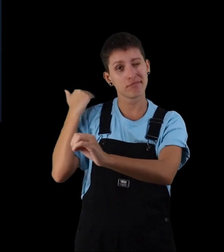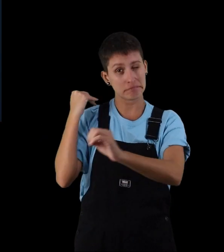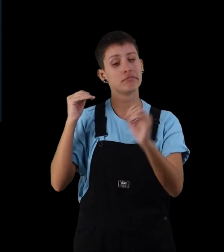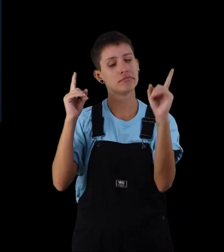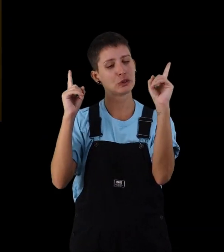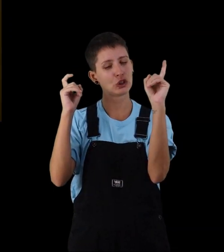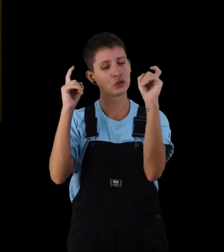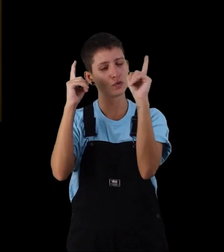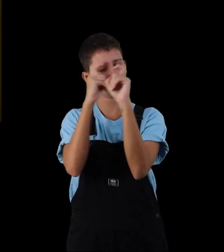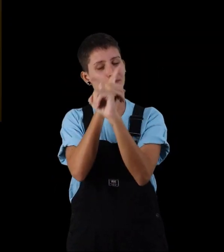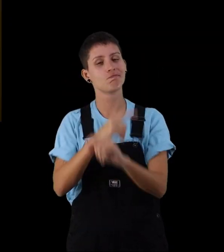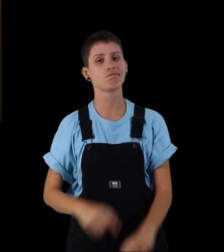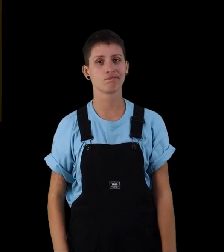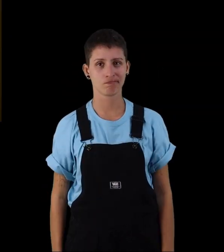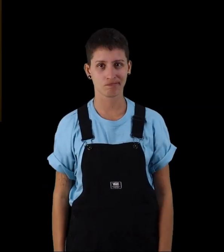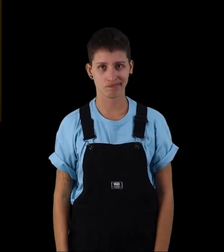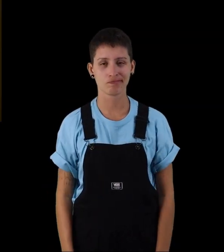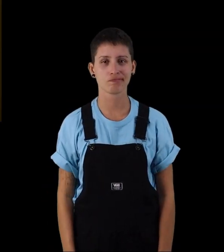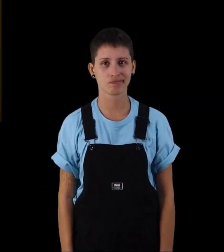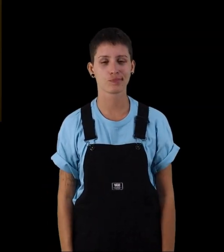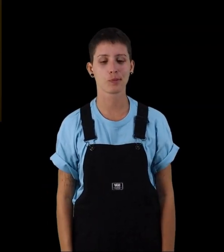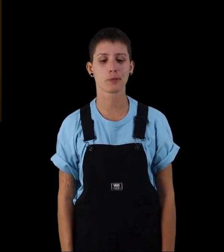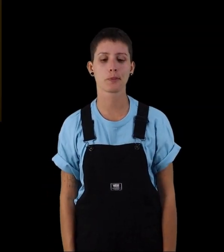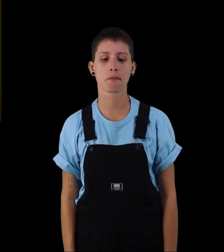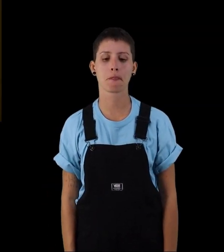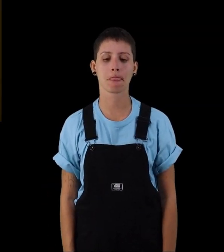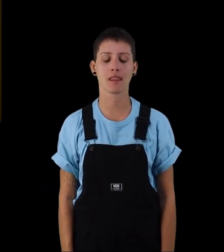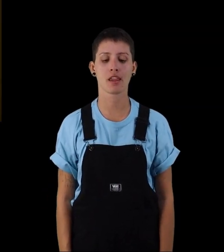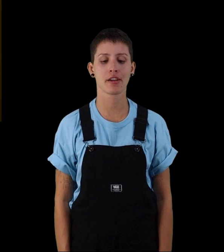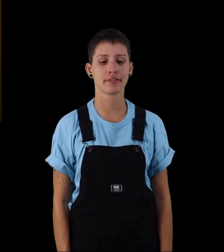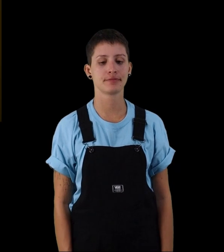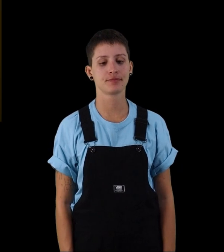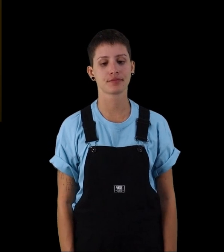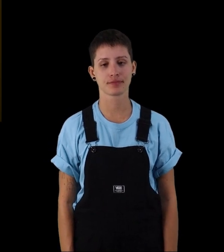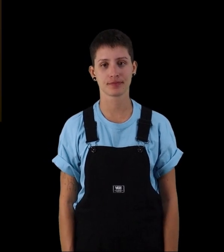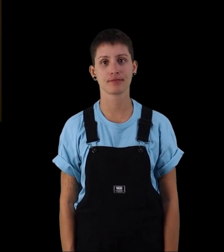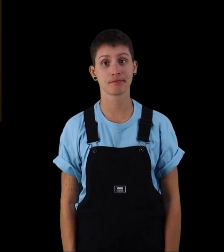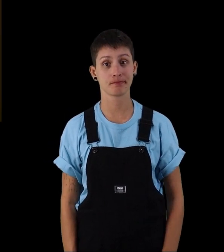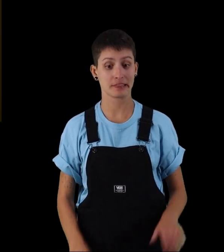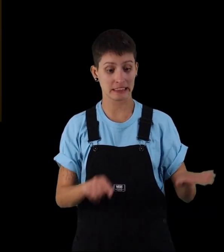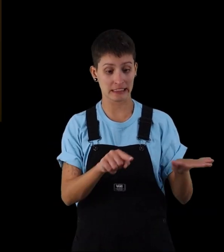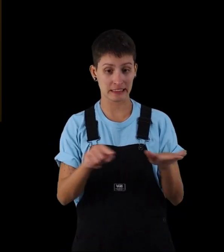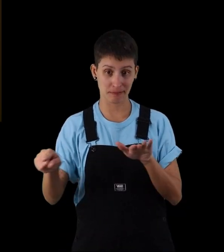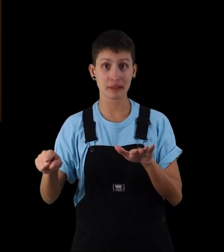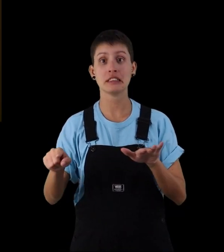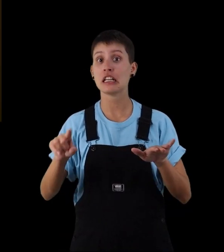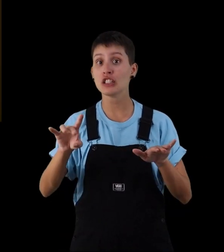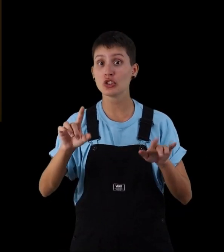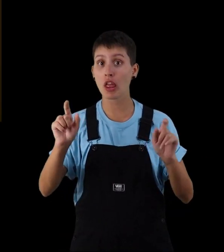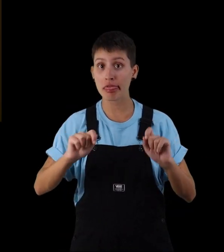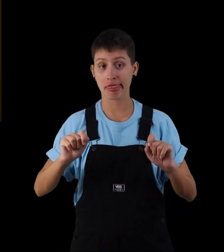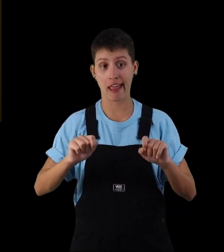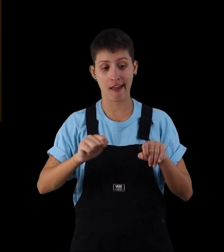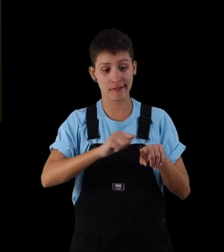muito difícil. Mãos de Márcio seguram uma leiteira de alumínio que derrama água. Durante a semana,